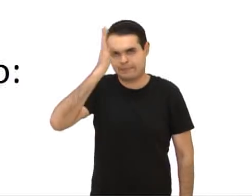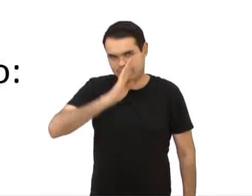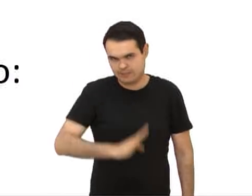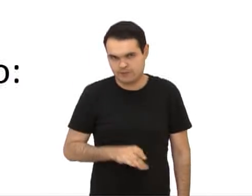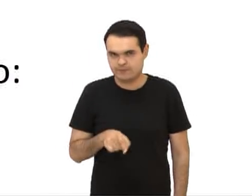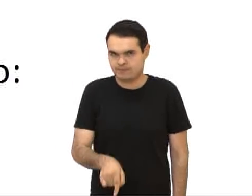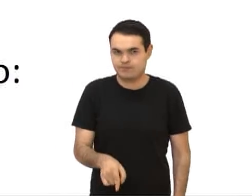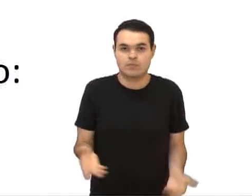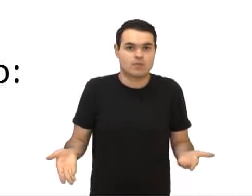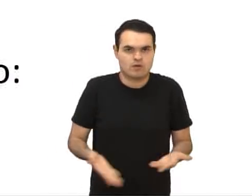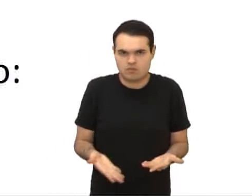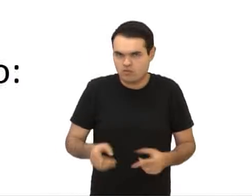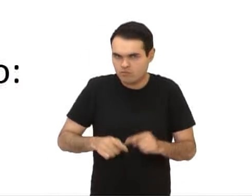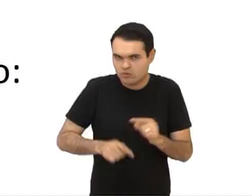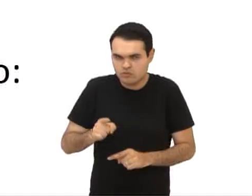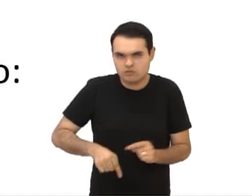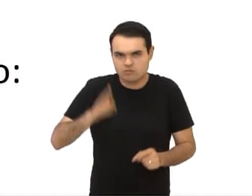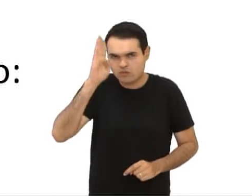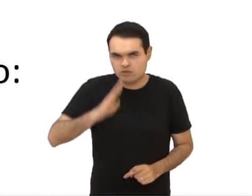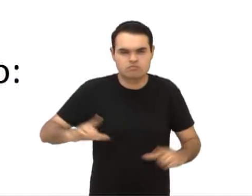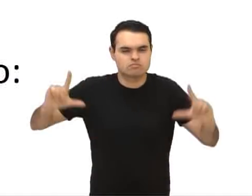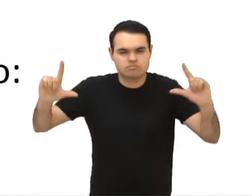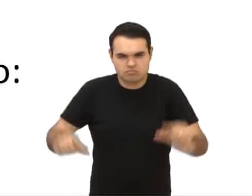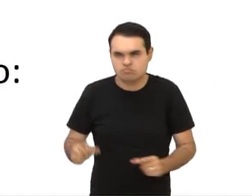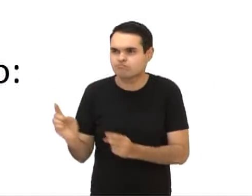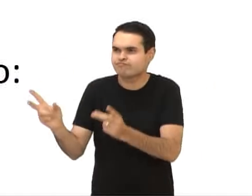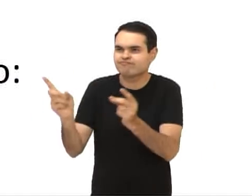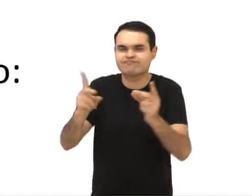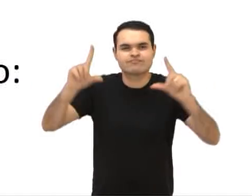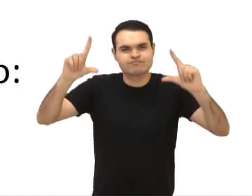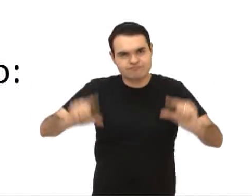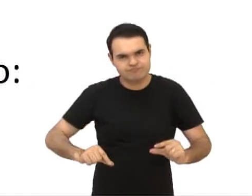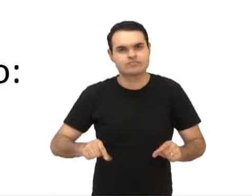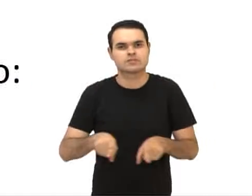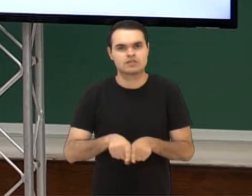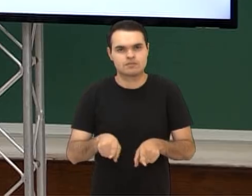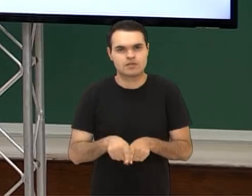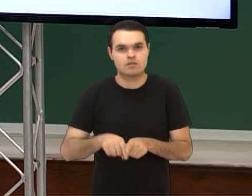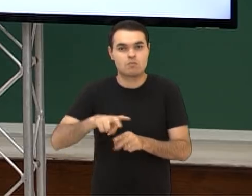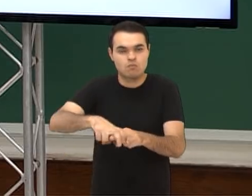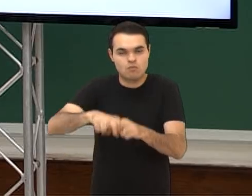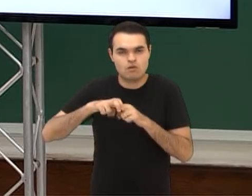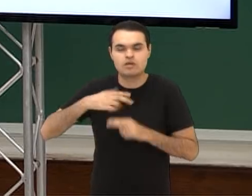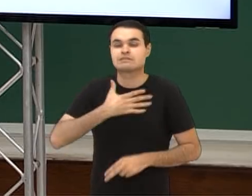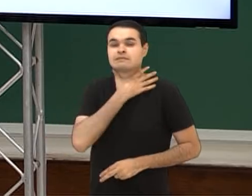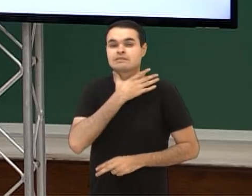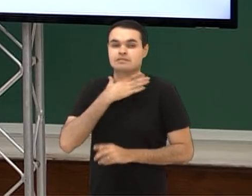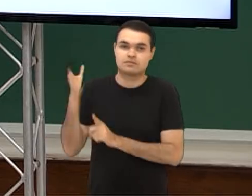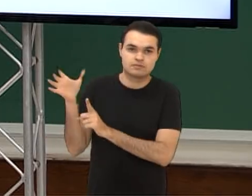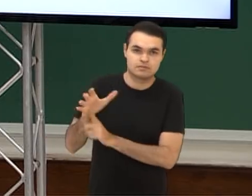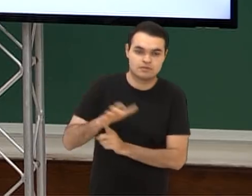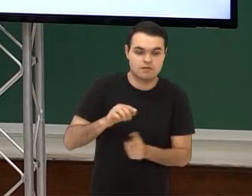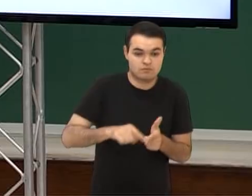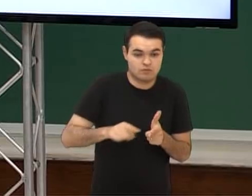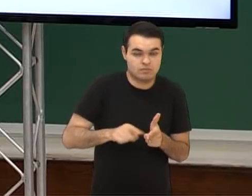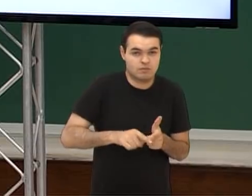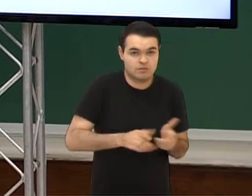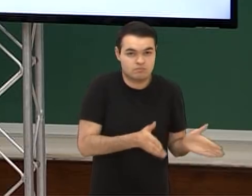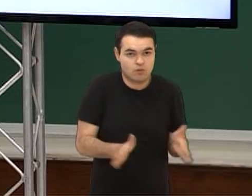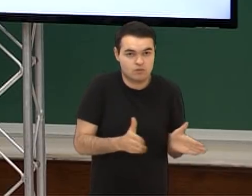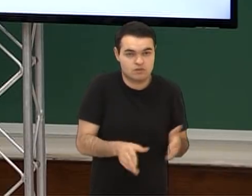produtos brasileiros agora tinham, então, menos mercados para serem vendidos, ainda efeitos dessa crise. Problemas de produção para o